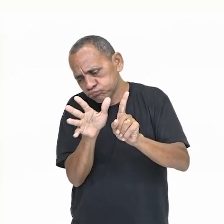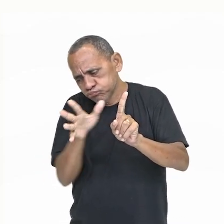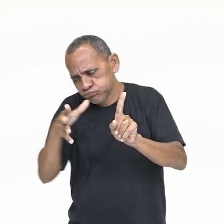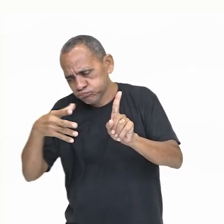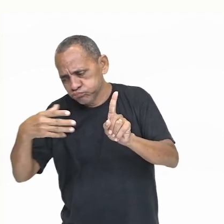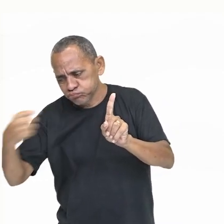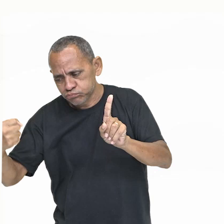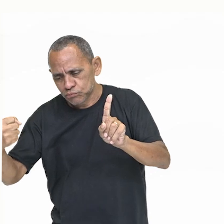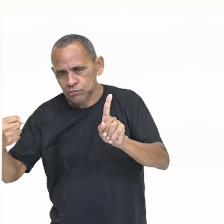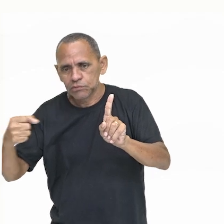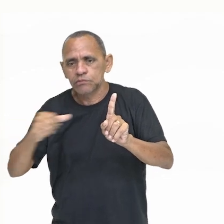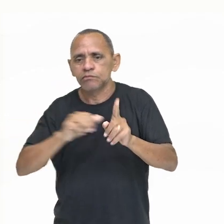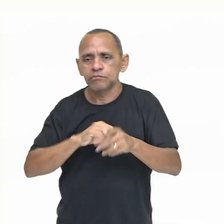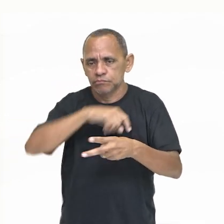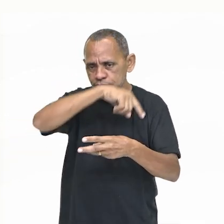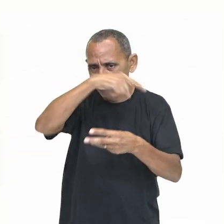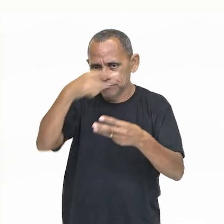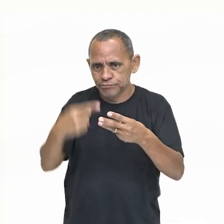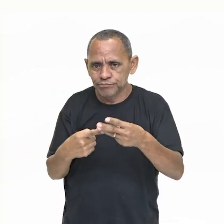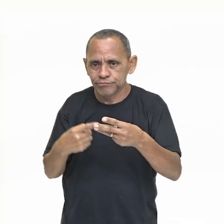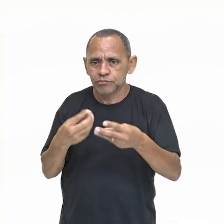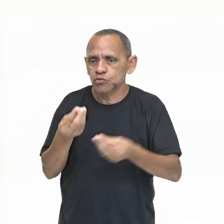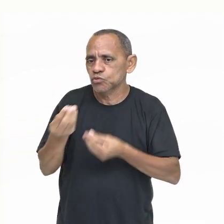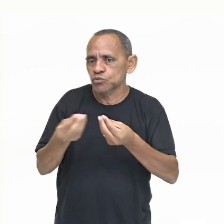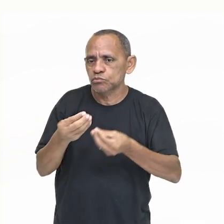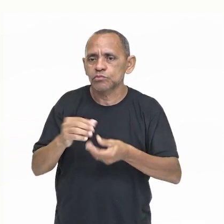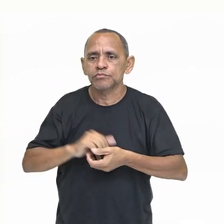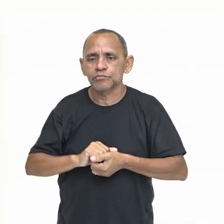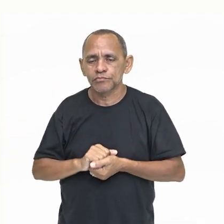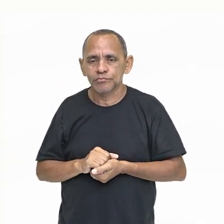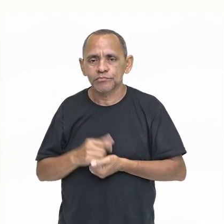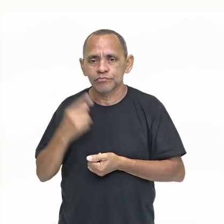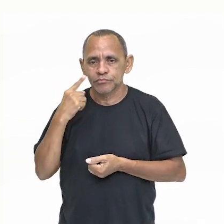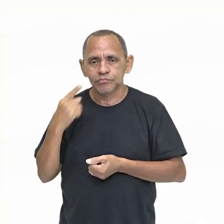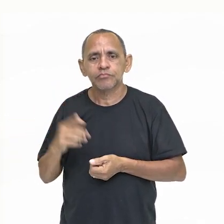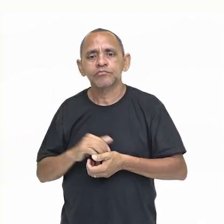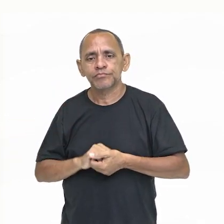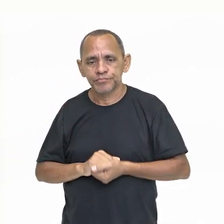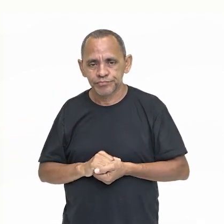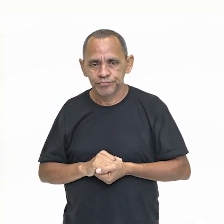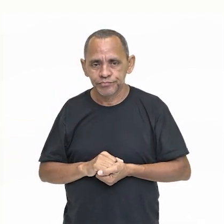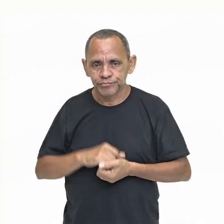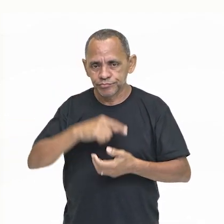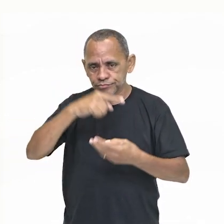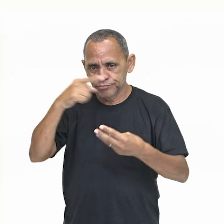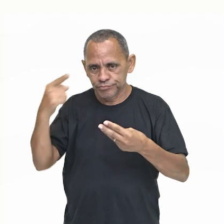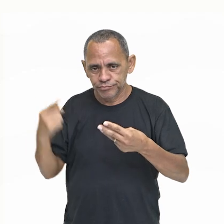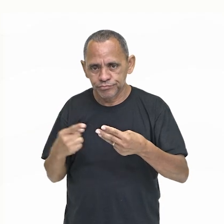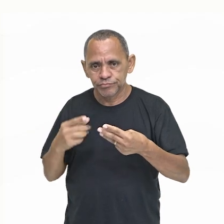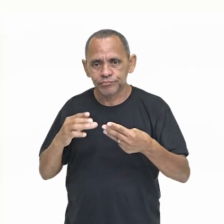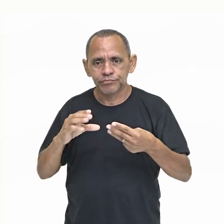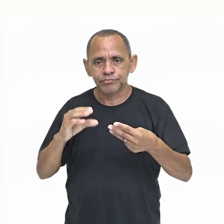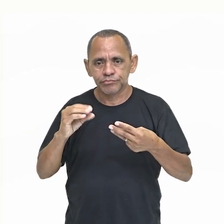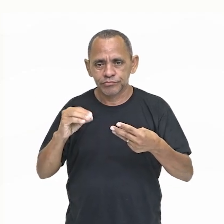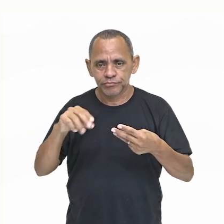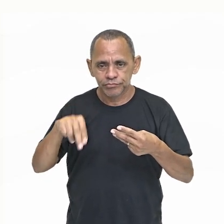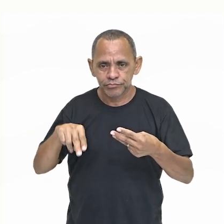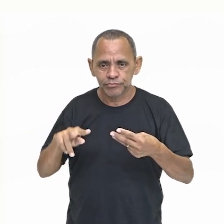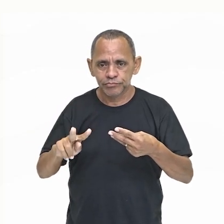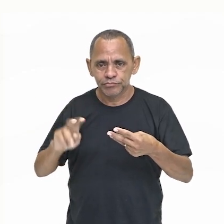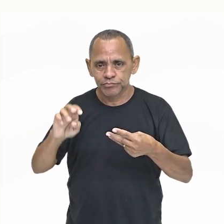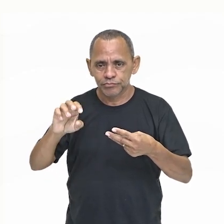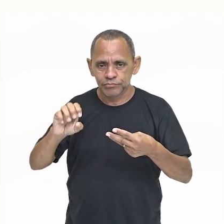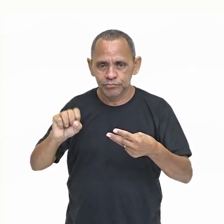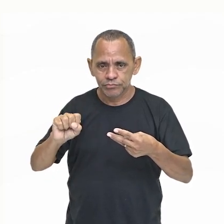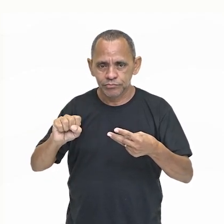de calor são 3. Condução, convecção e radiação. Como vocês